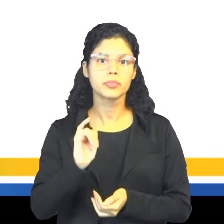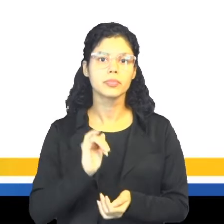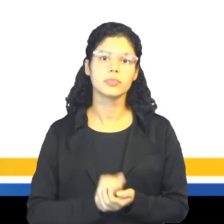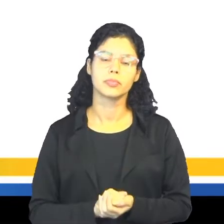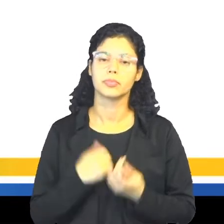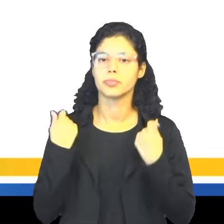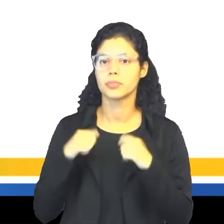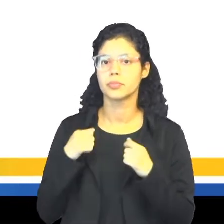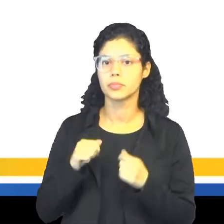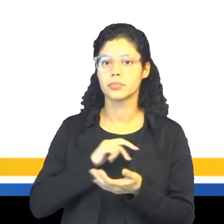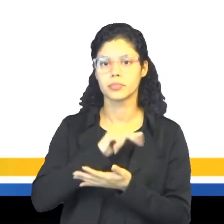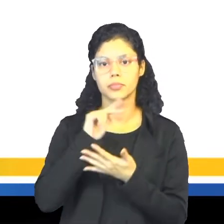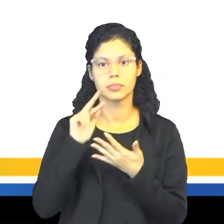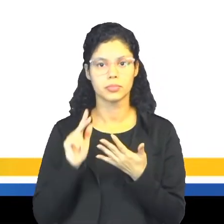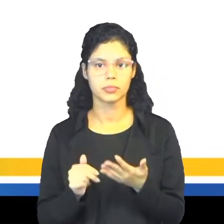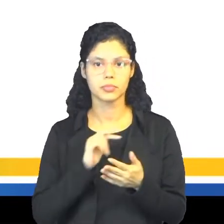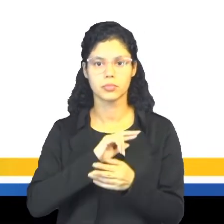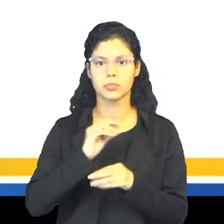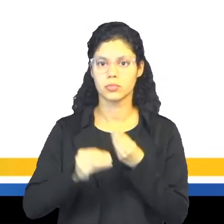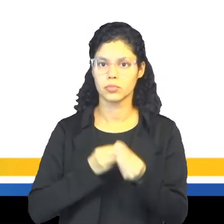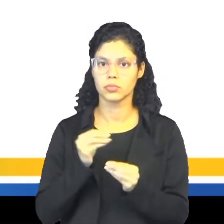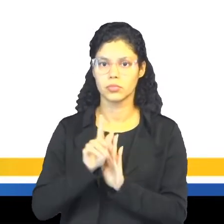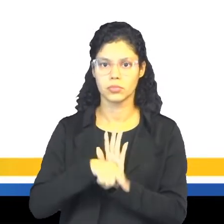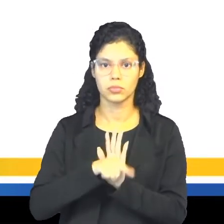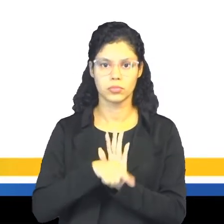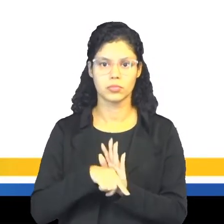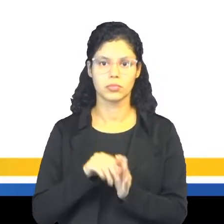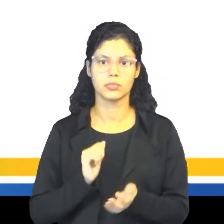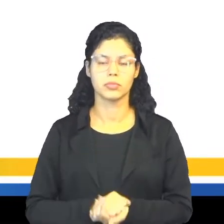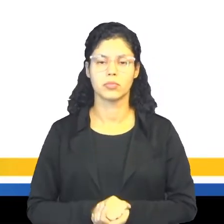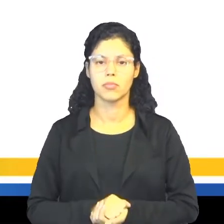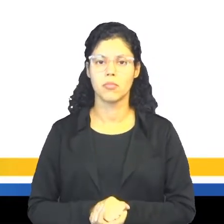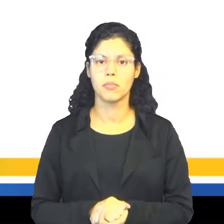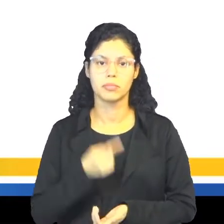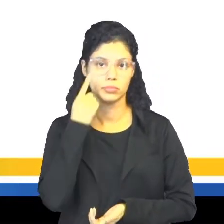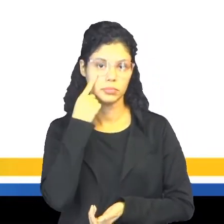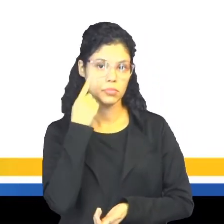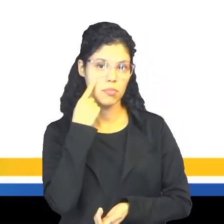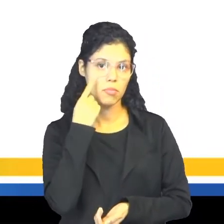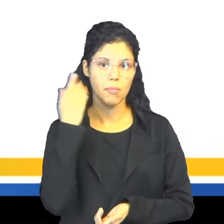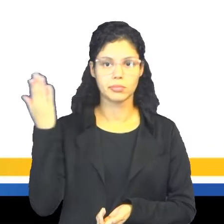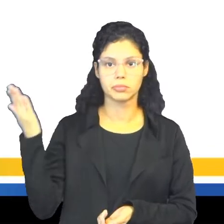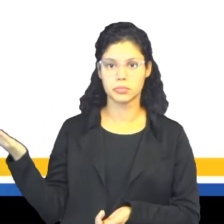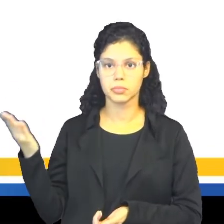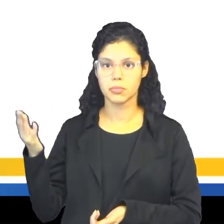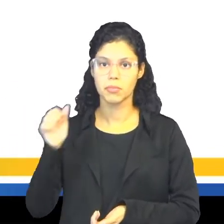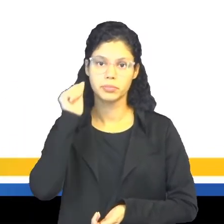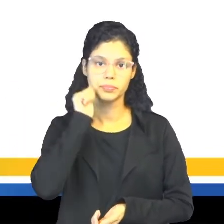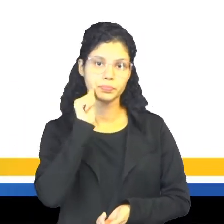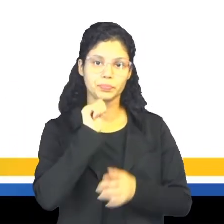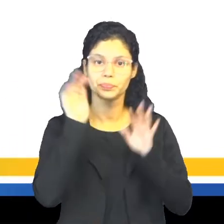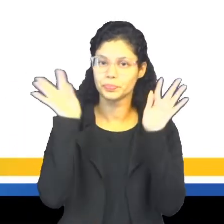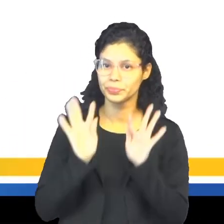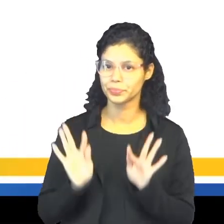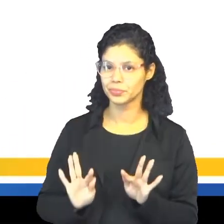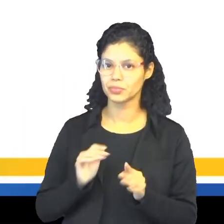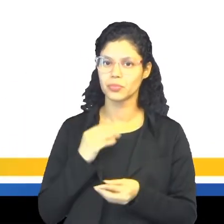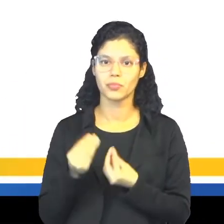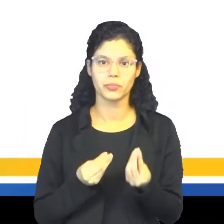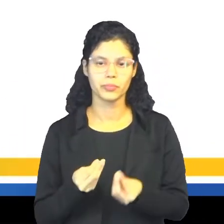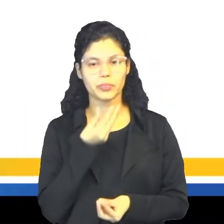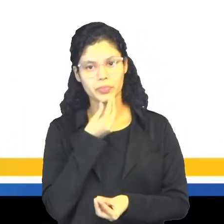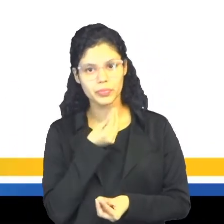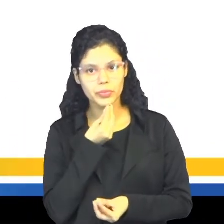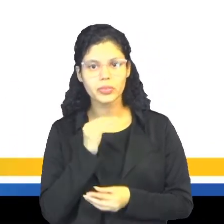biforme ele eu tenho que variar conforme o gênio masculino e feminino olha o exemplo que você viu aí menino feliz tanto serve para